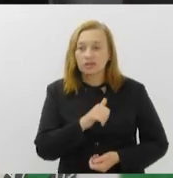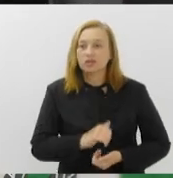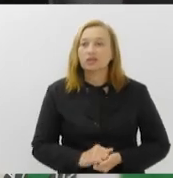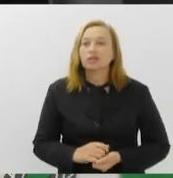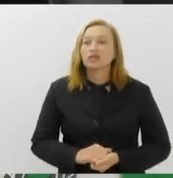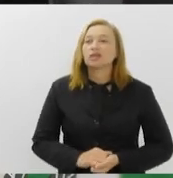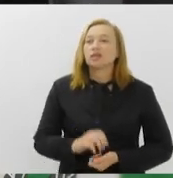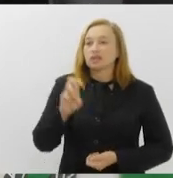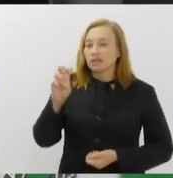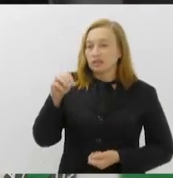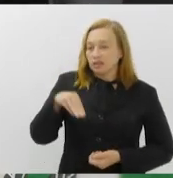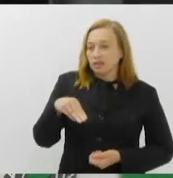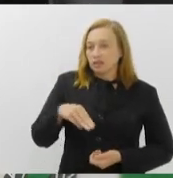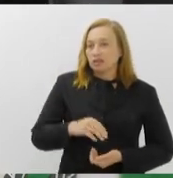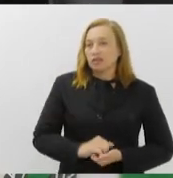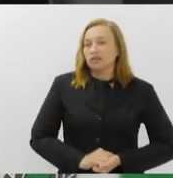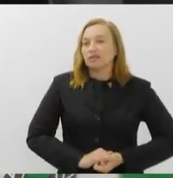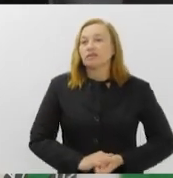tem 5 minutos.